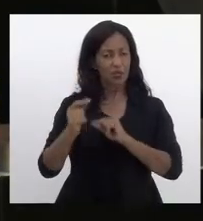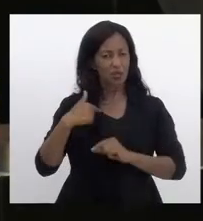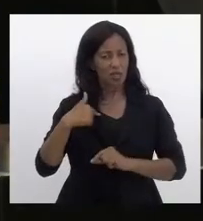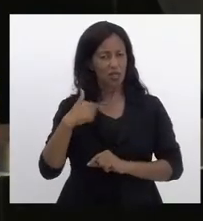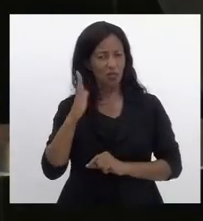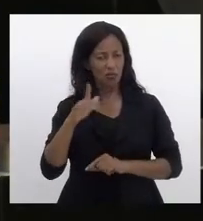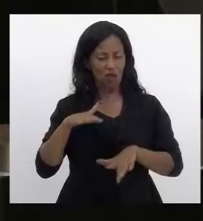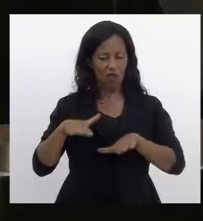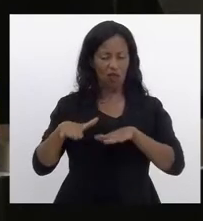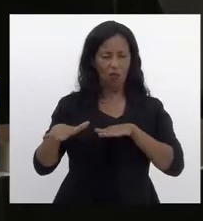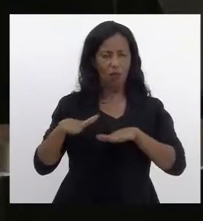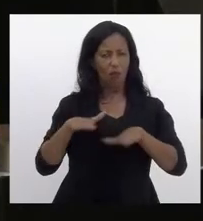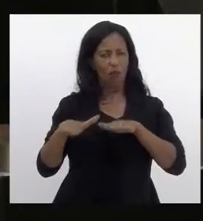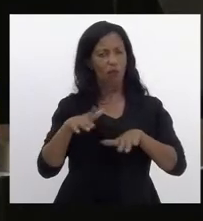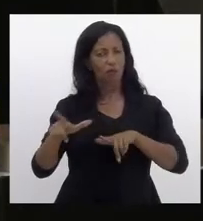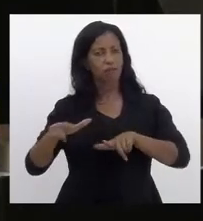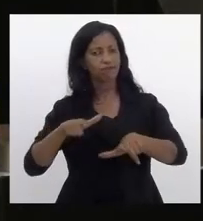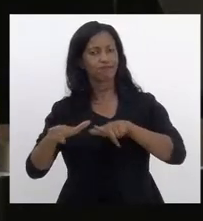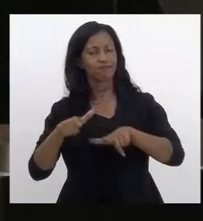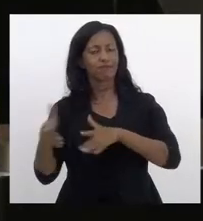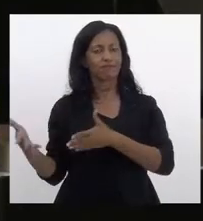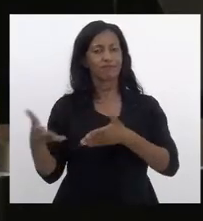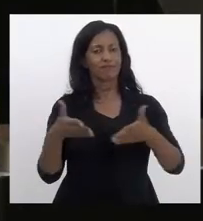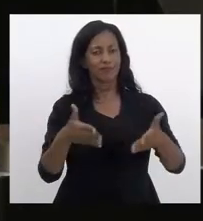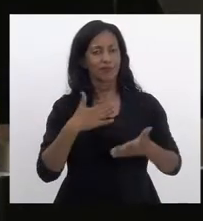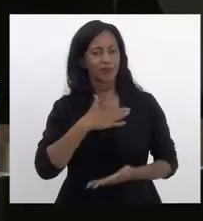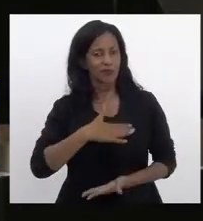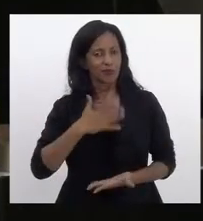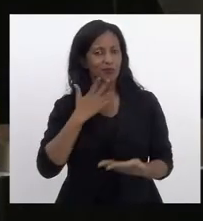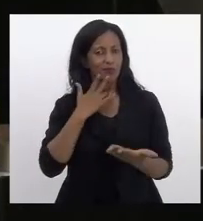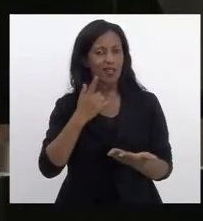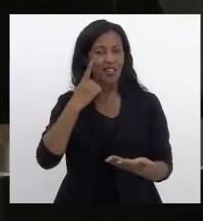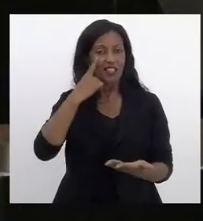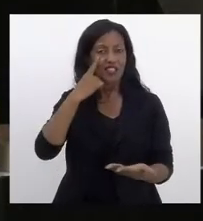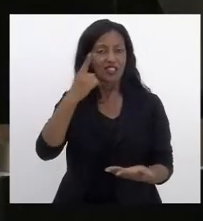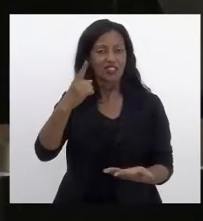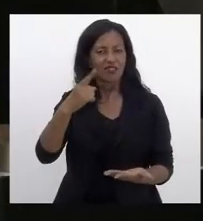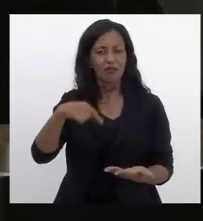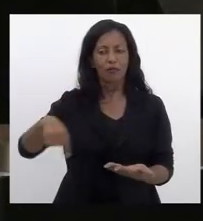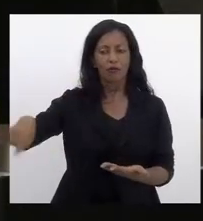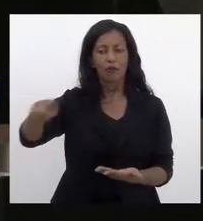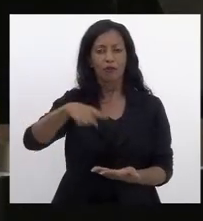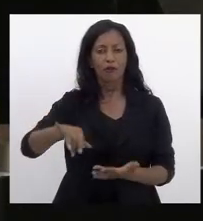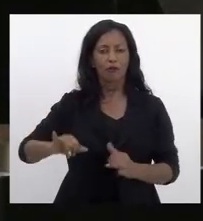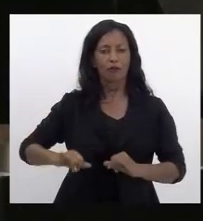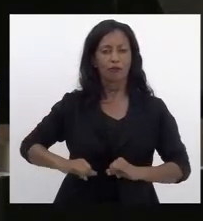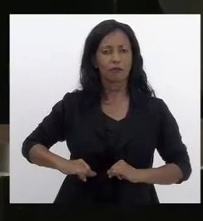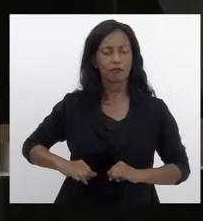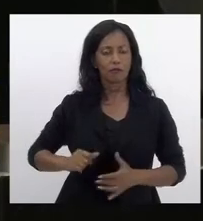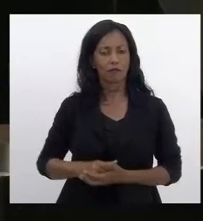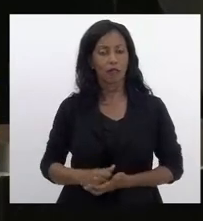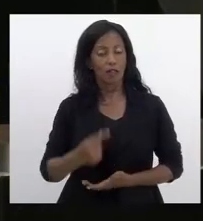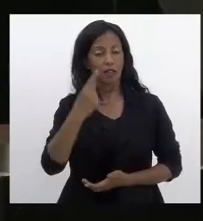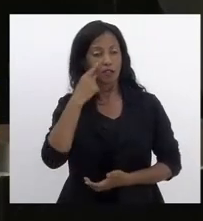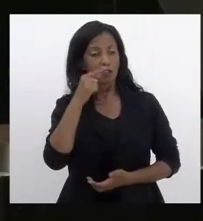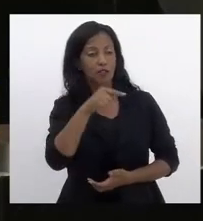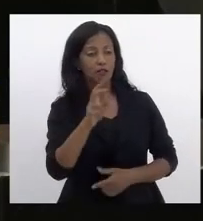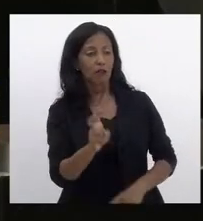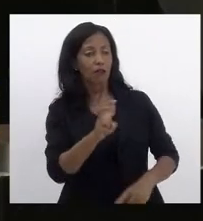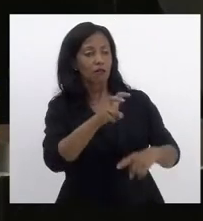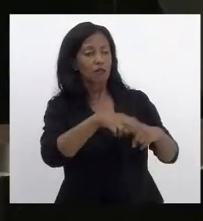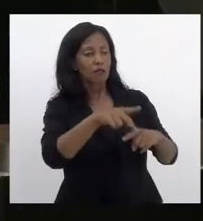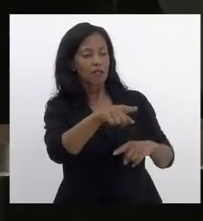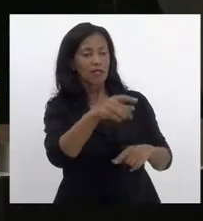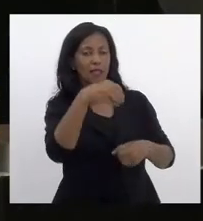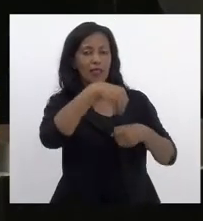movimento trabalhista, gosto de dizer. A gente ouviu quem está no chão da fábrica. A gente ouviu quem está sentado